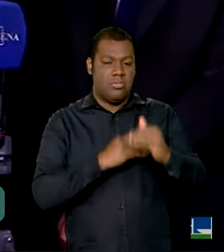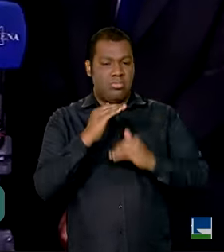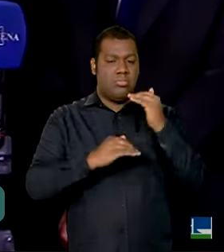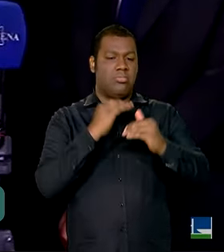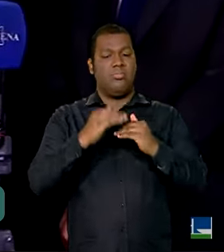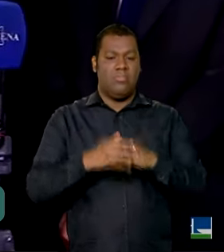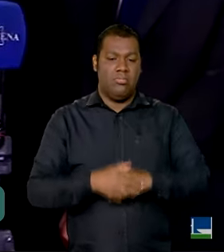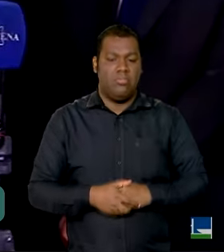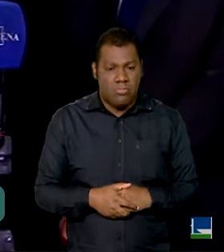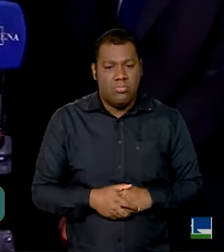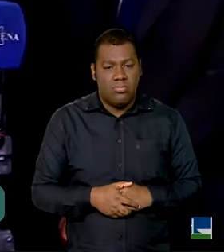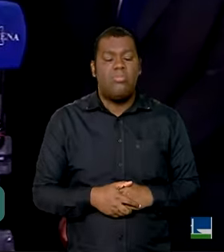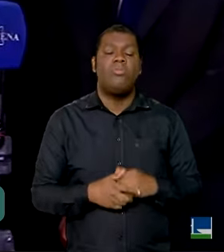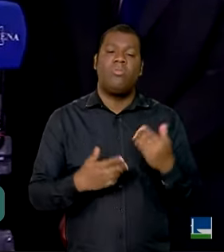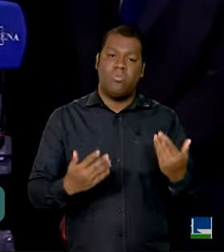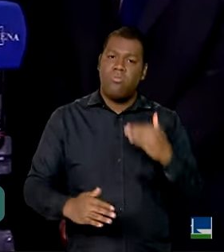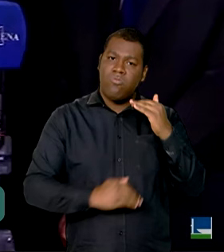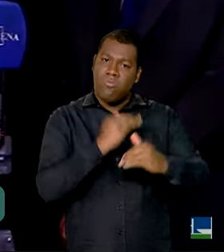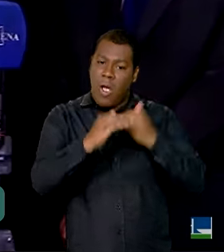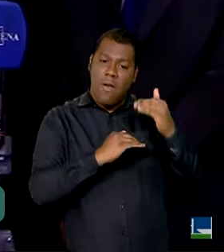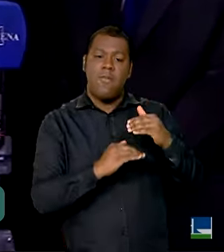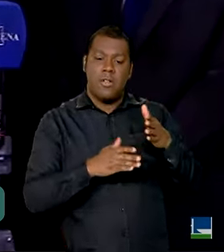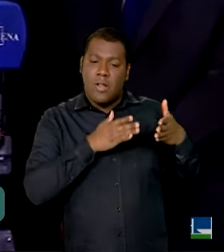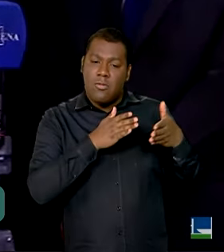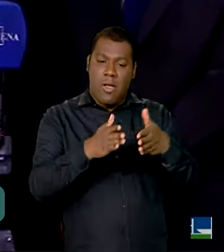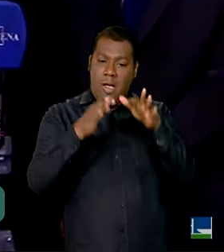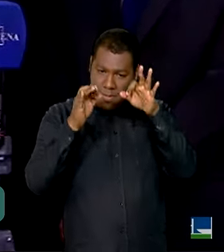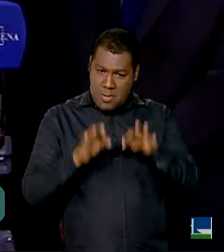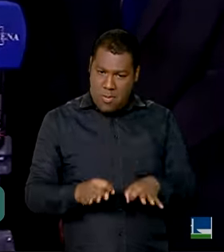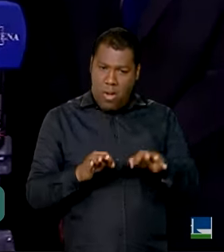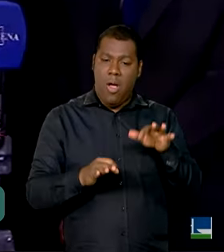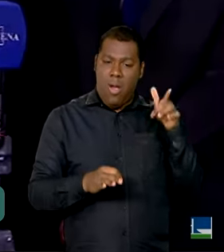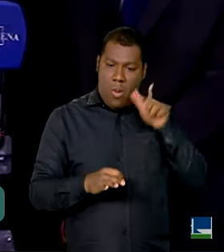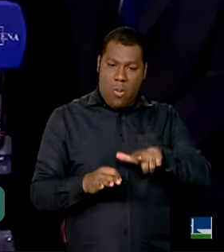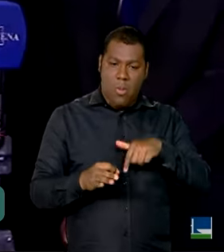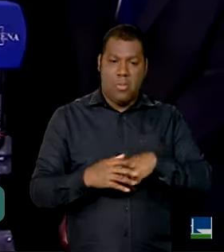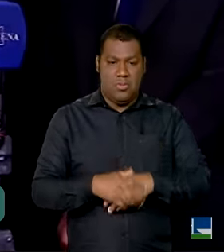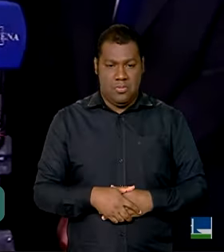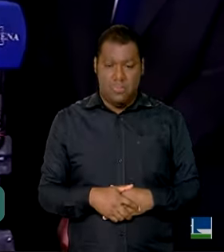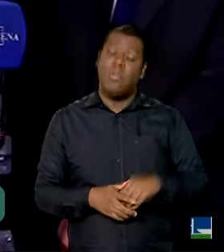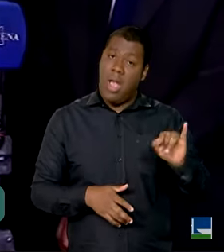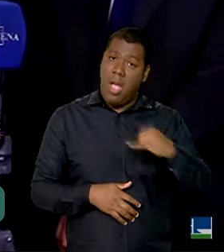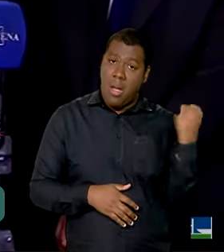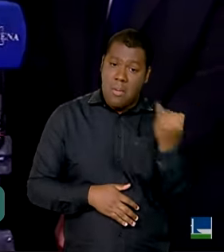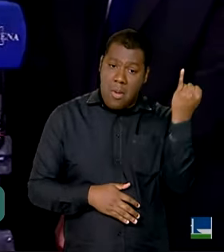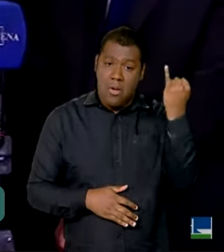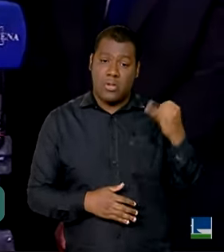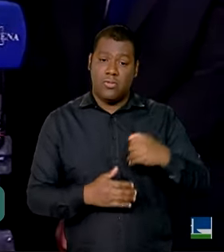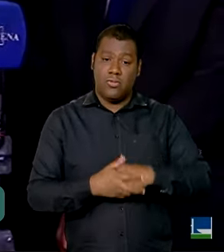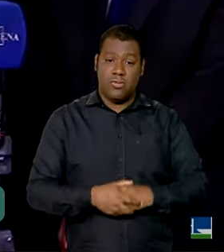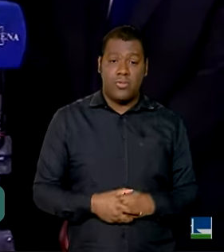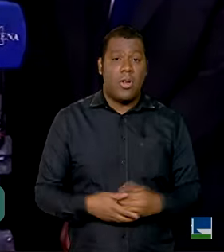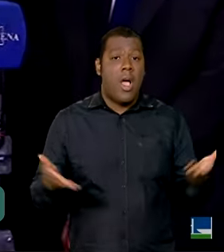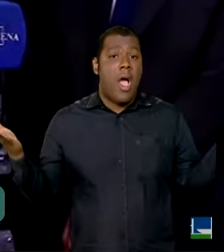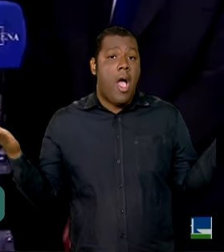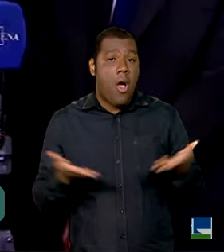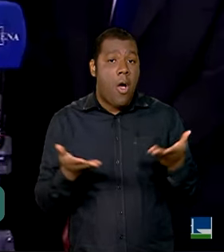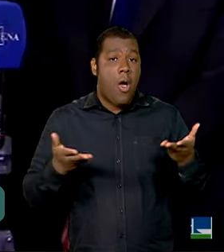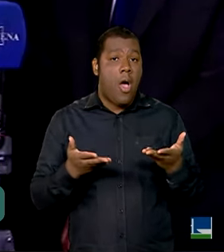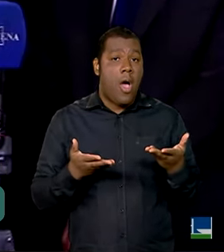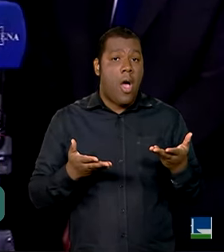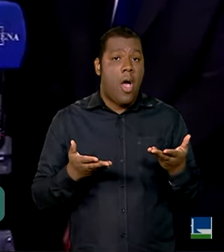os casos nós demos um passo na direção correta. Então isso para nós é muito importante. Agora, numa